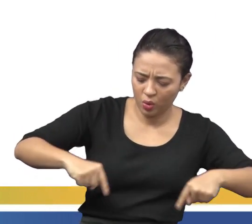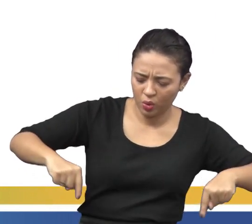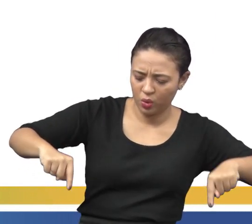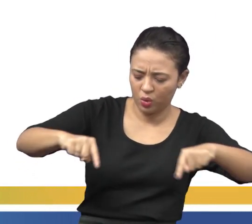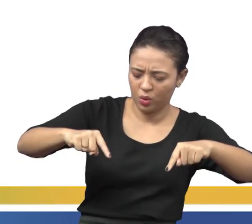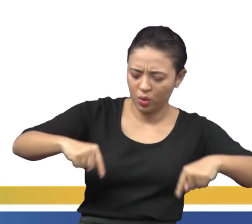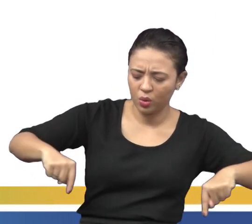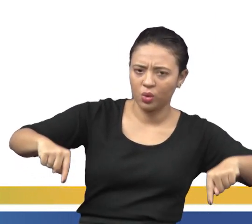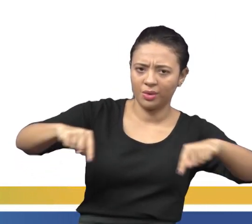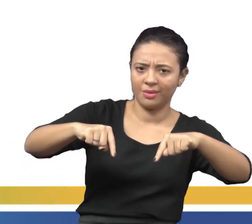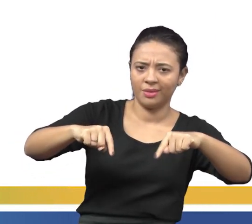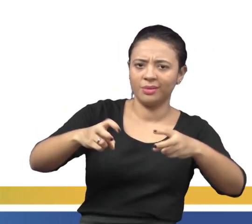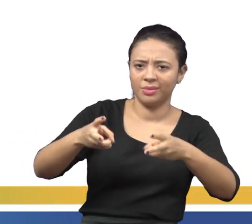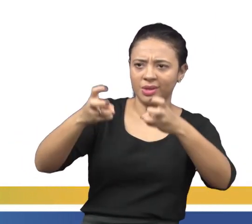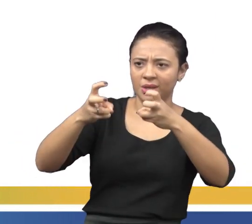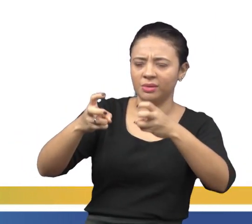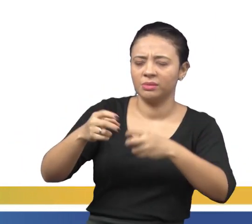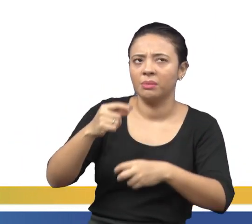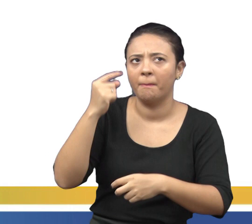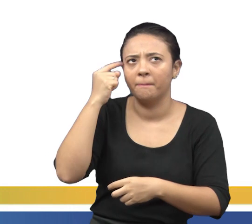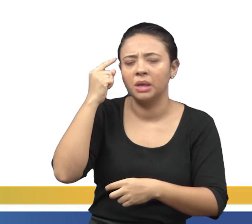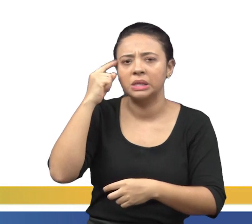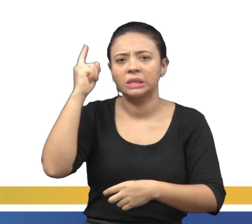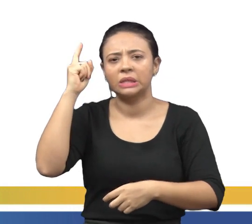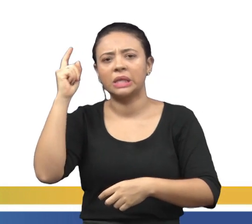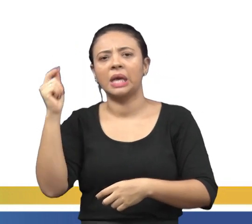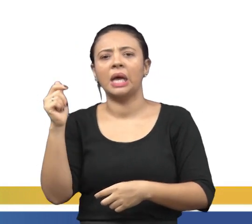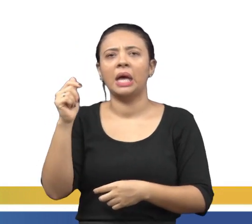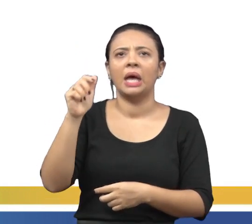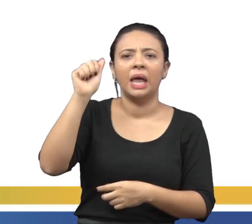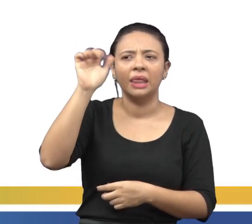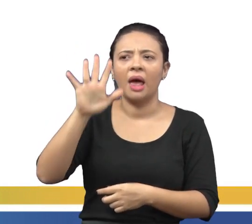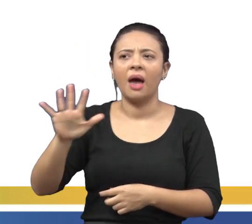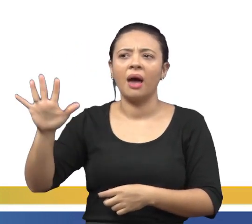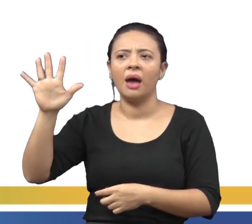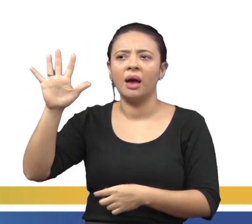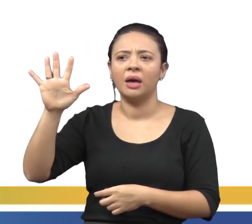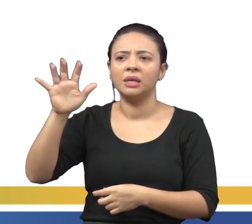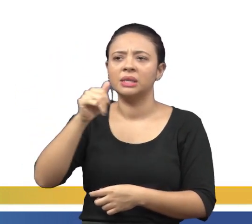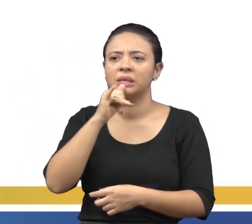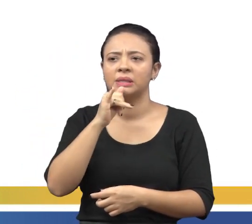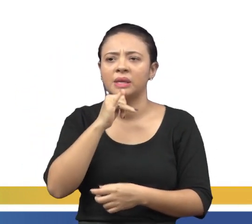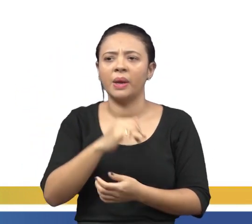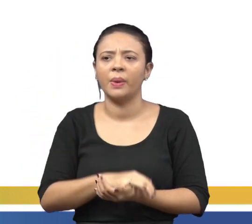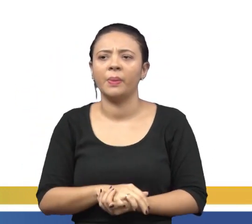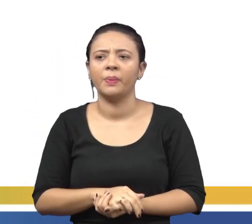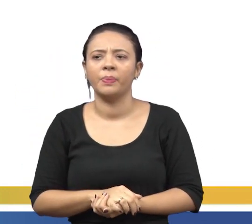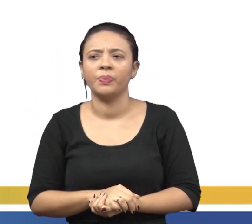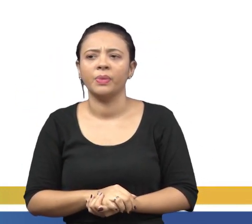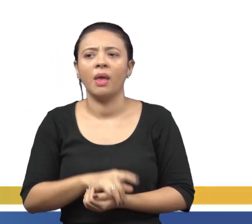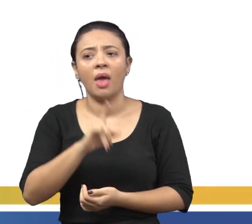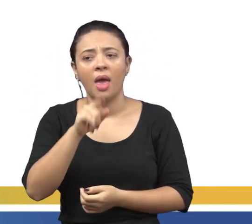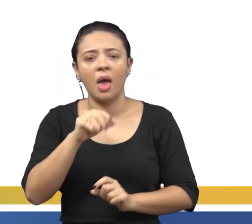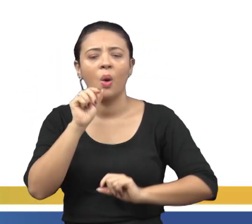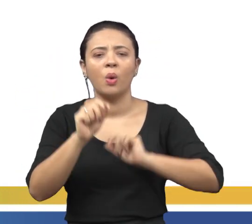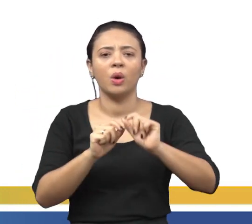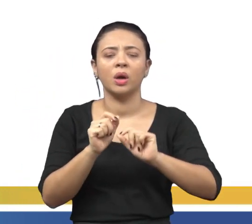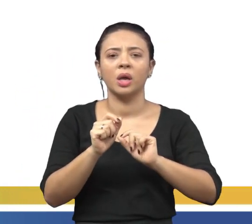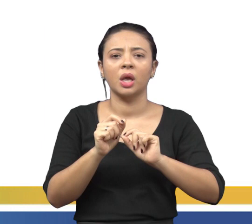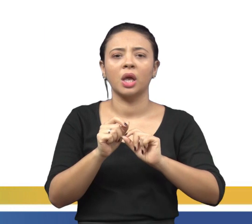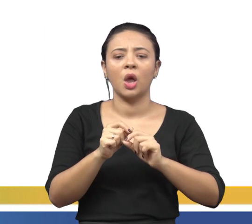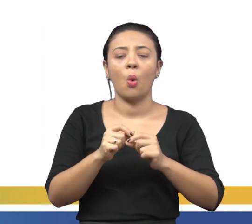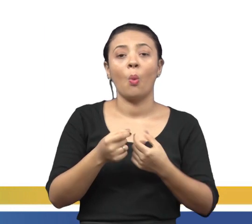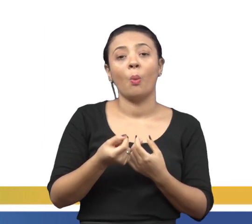trabalhar isso lá na Ásia com a agricultura de jardinagem, tá? Se faz muito a produção